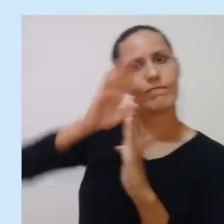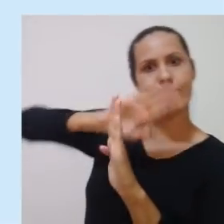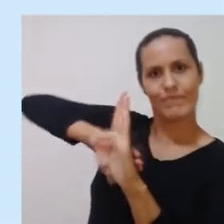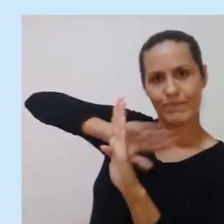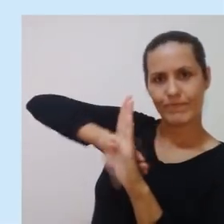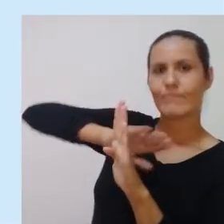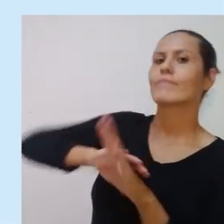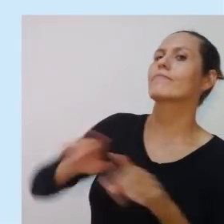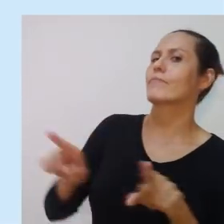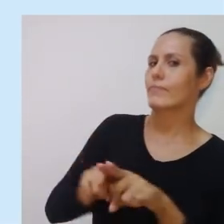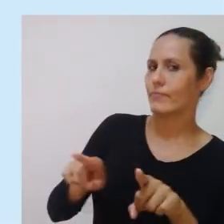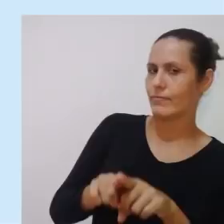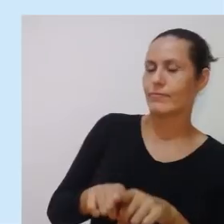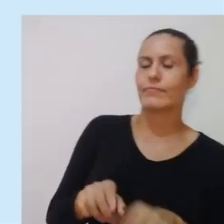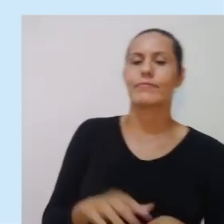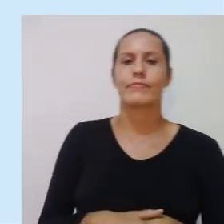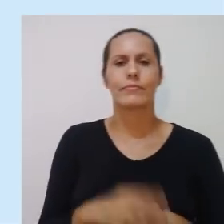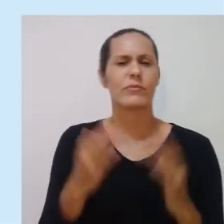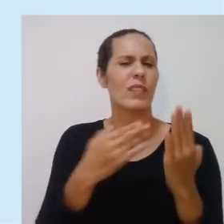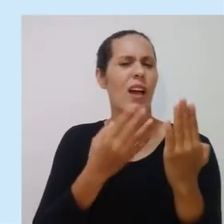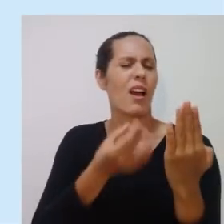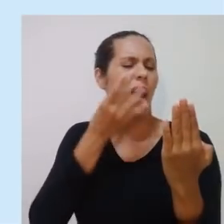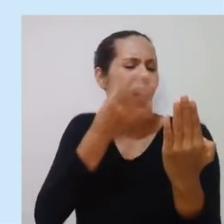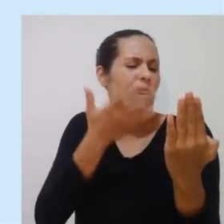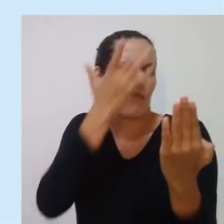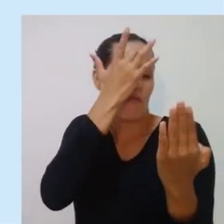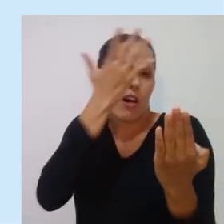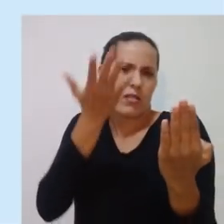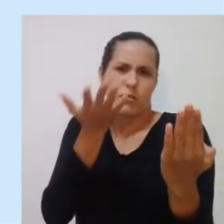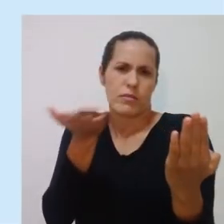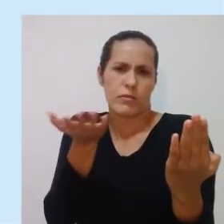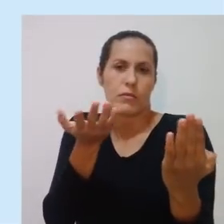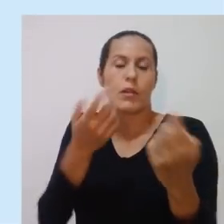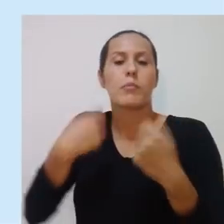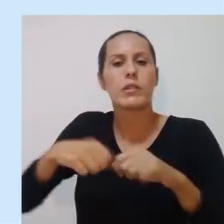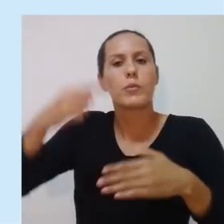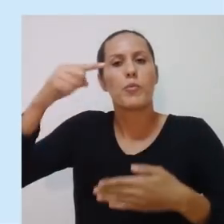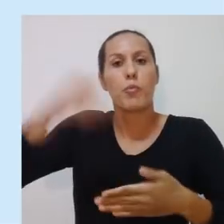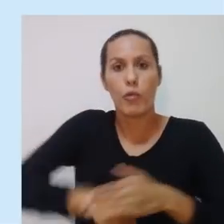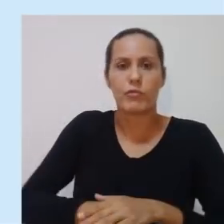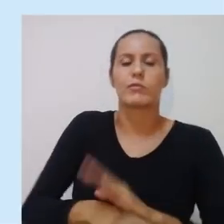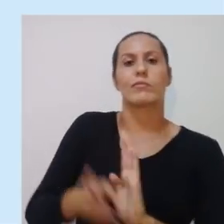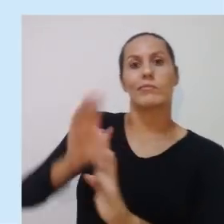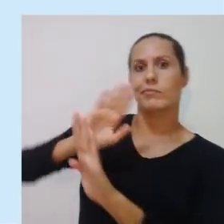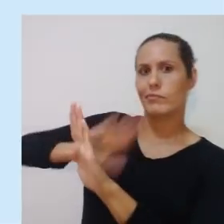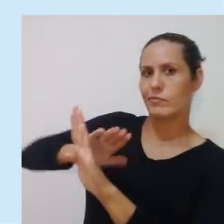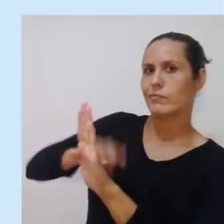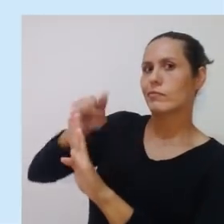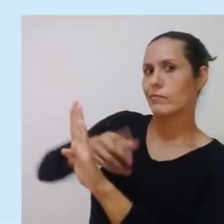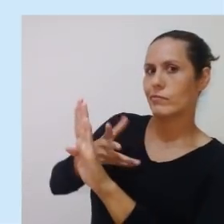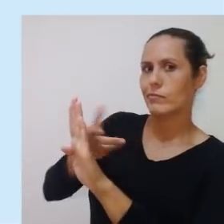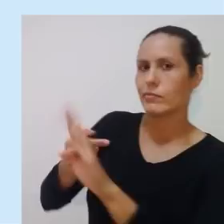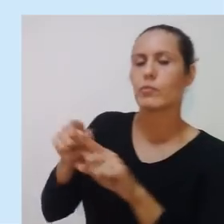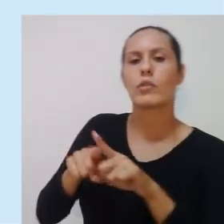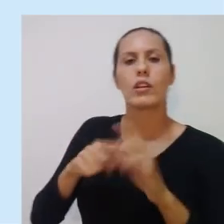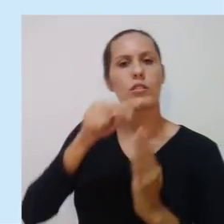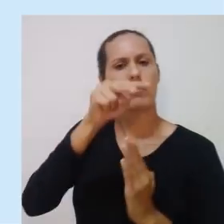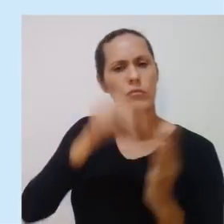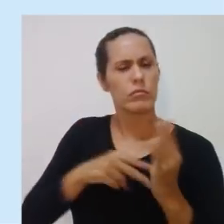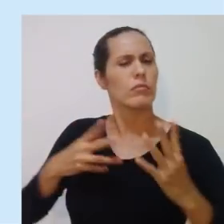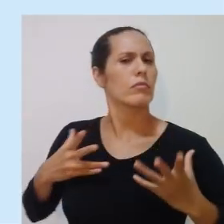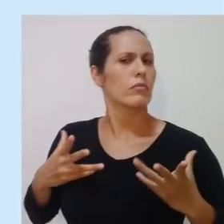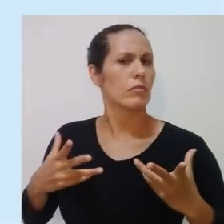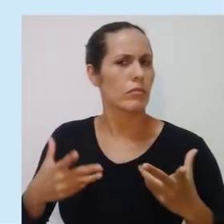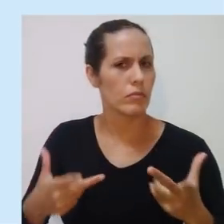está explícito, o que está na cara. O que está na cara é fácil. Nós temos que ir além disso. Por quê? Porque somos